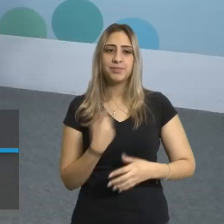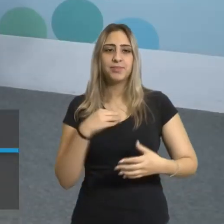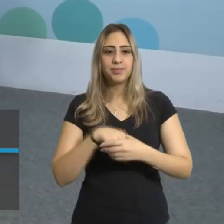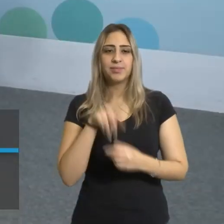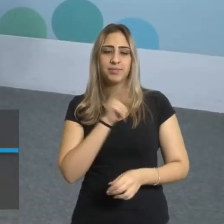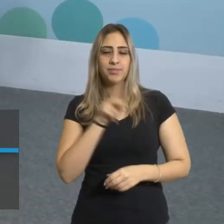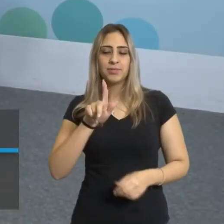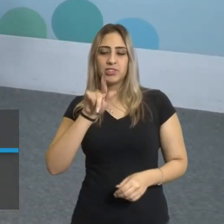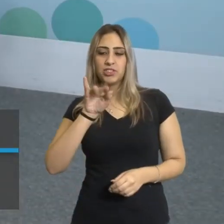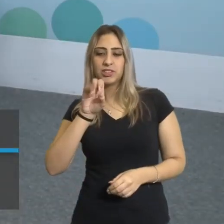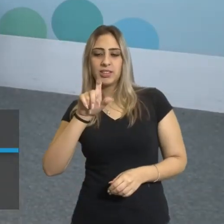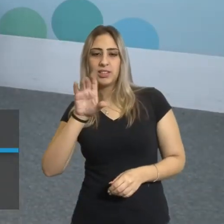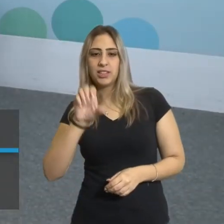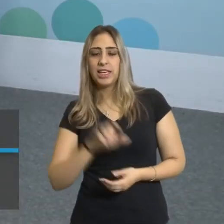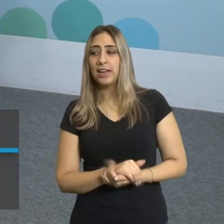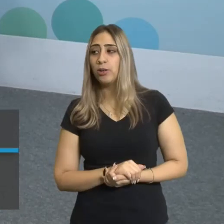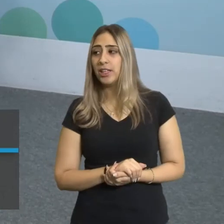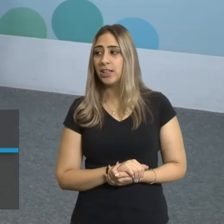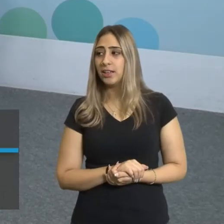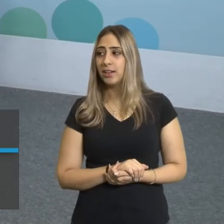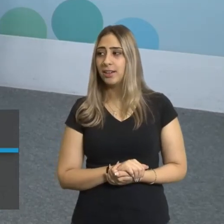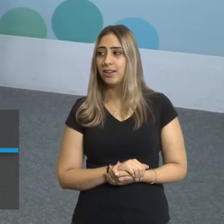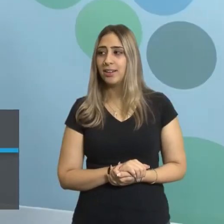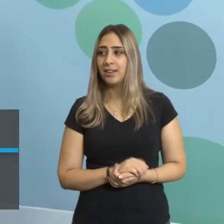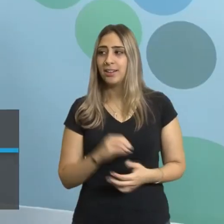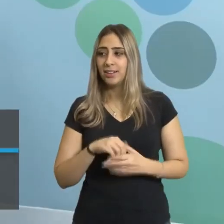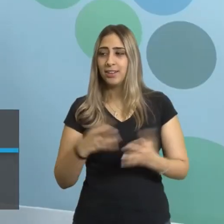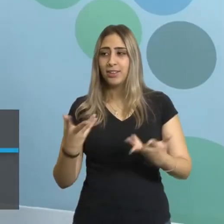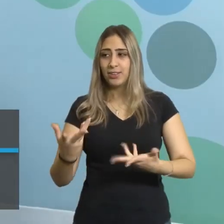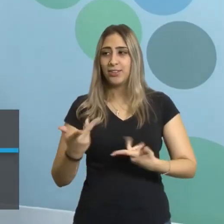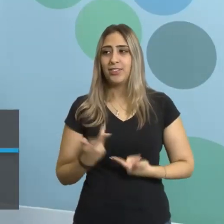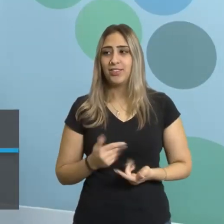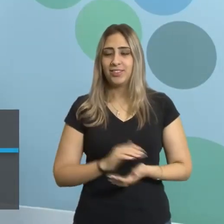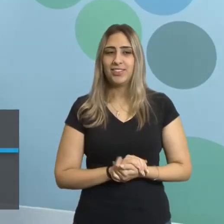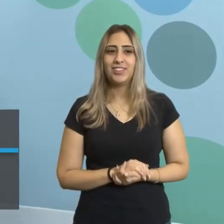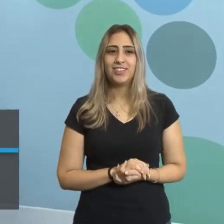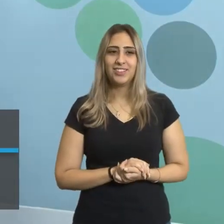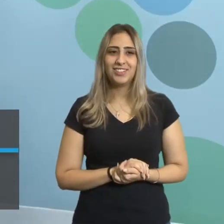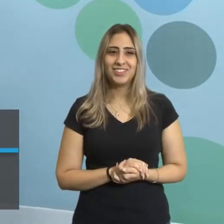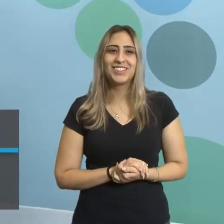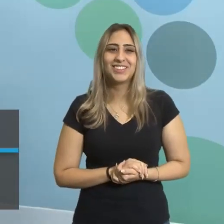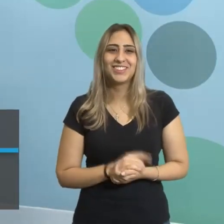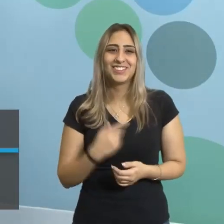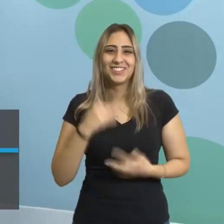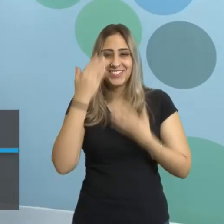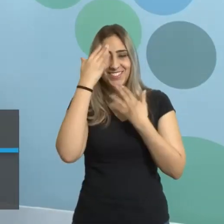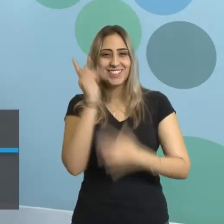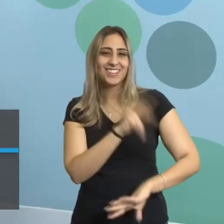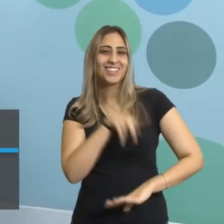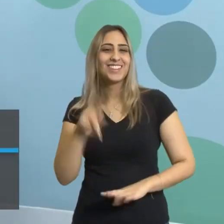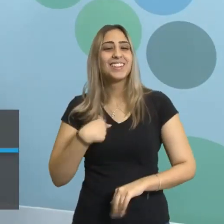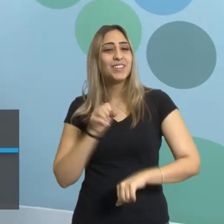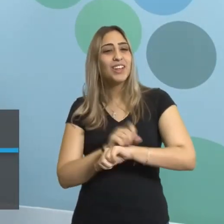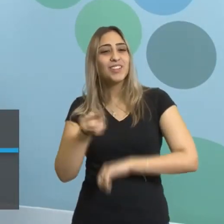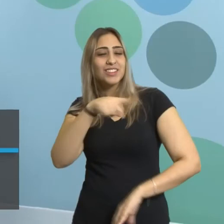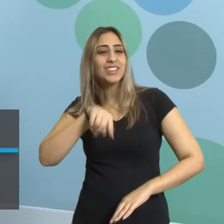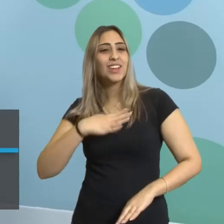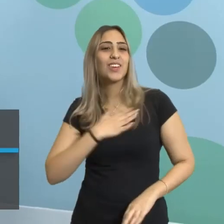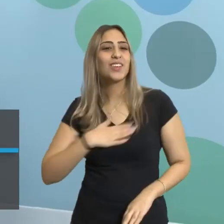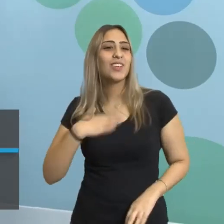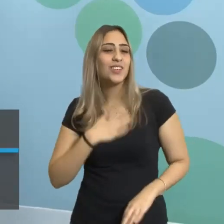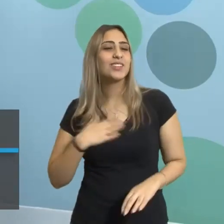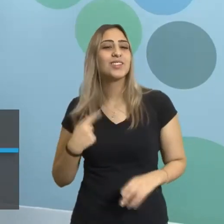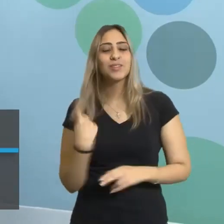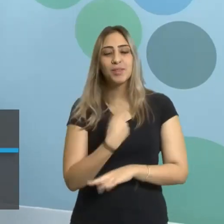professora Gisele que vem aqui da equipe vocês humanos como convidada Obrigada Rodrigo Obrigada professores espero que vocês tenham gostado